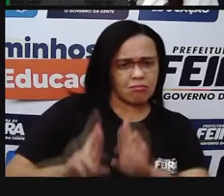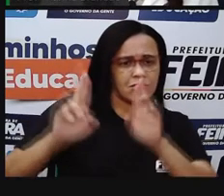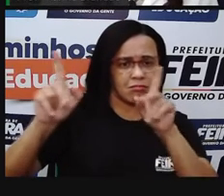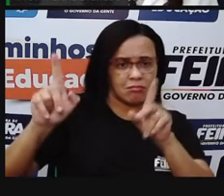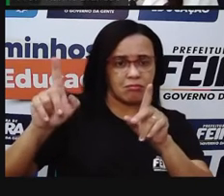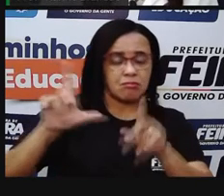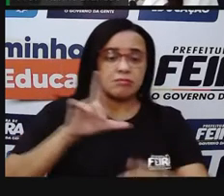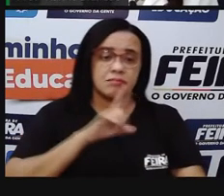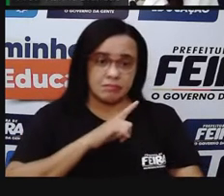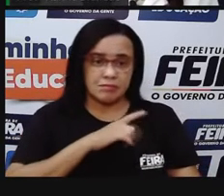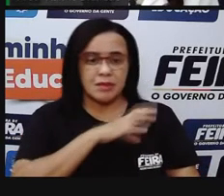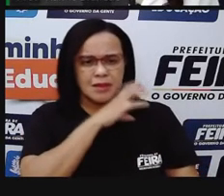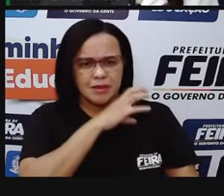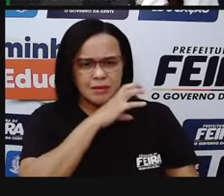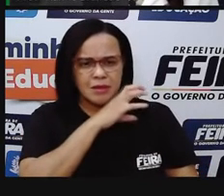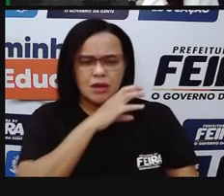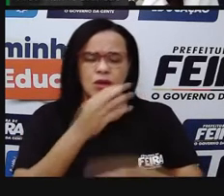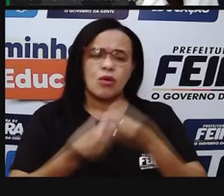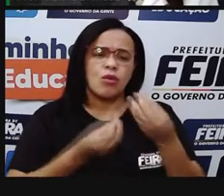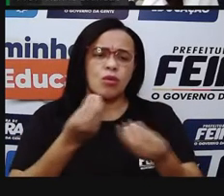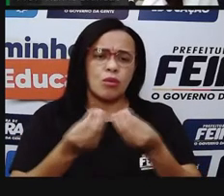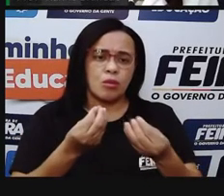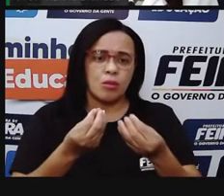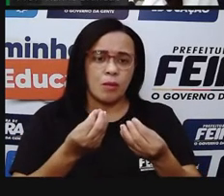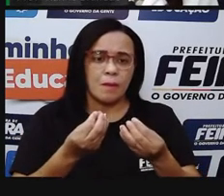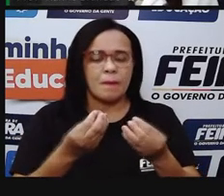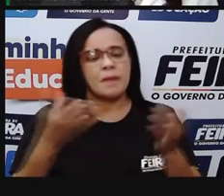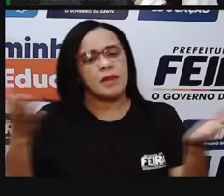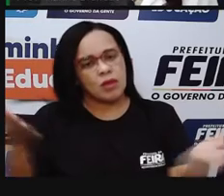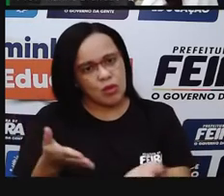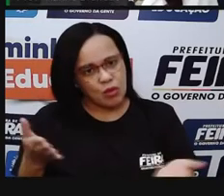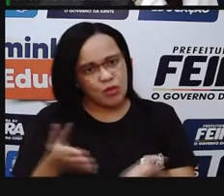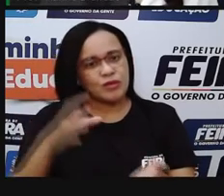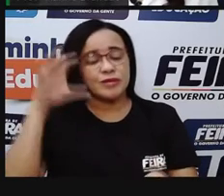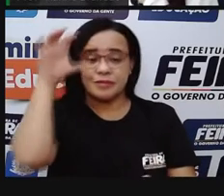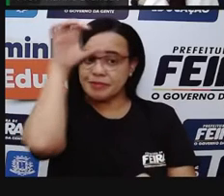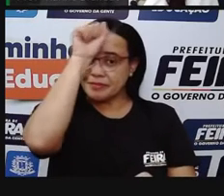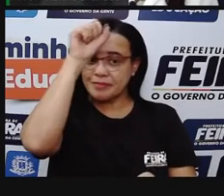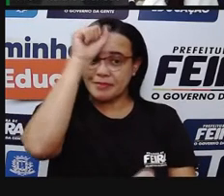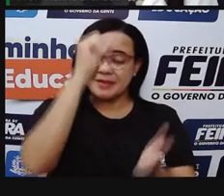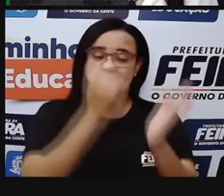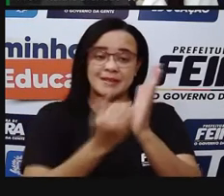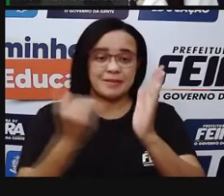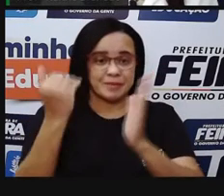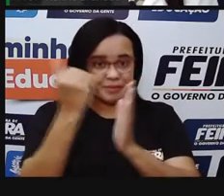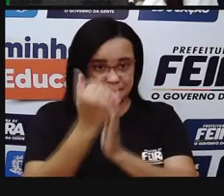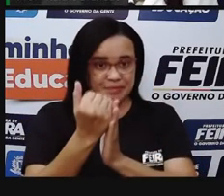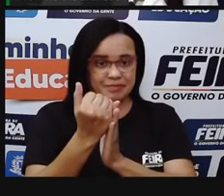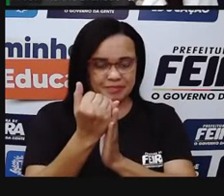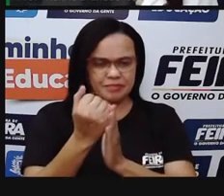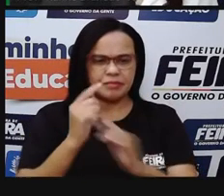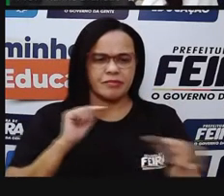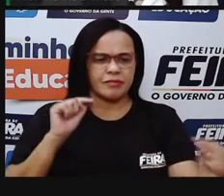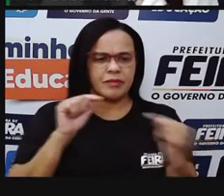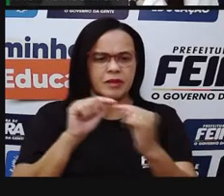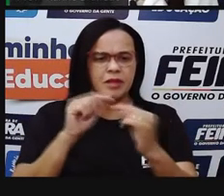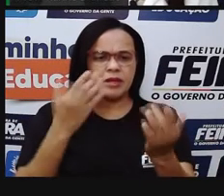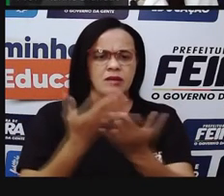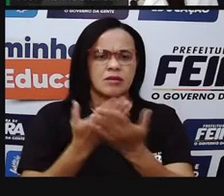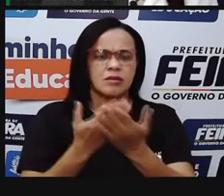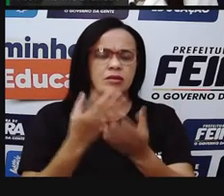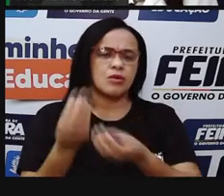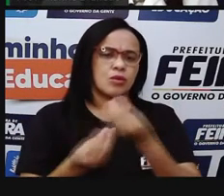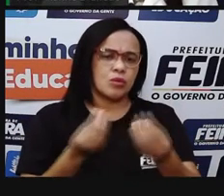na nossa aula de hoje. Os objetivos da nossa aula: primeiro, compreender a diversidade biológica em